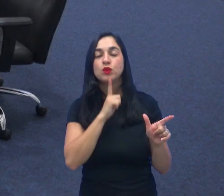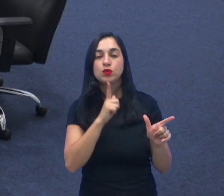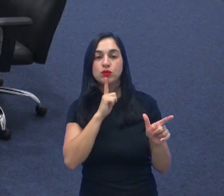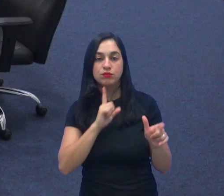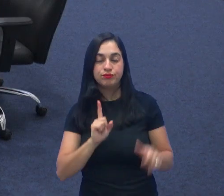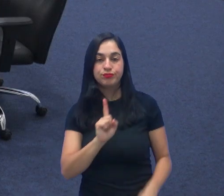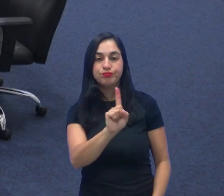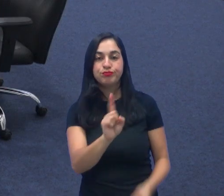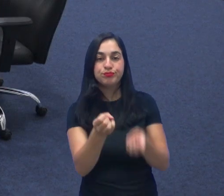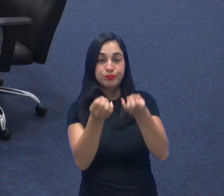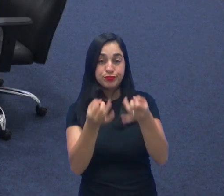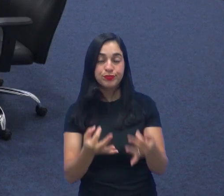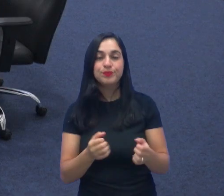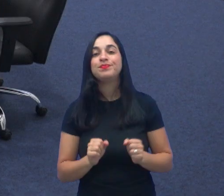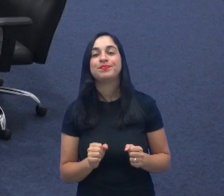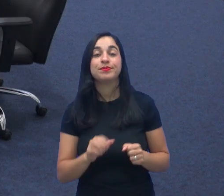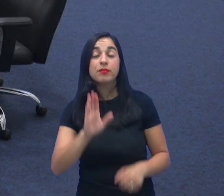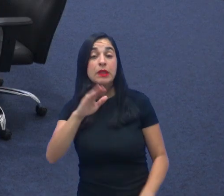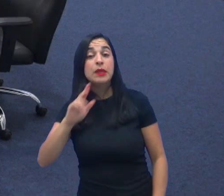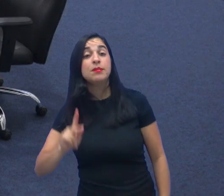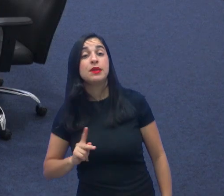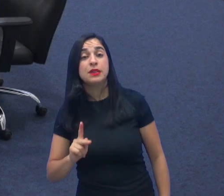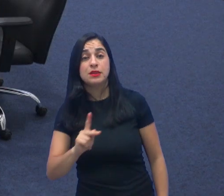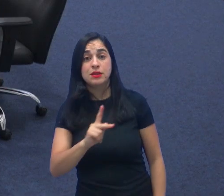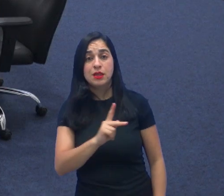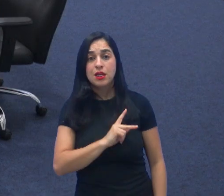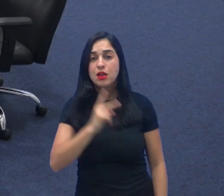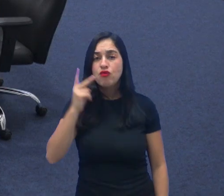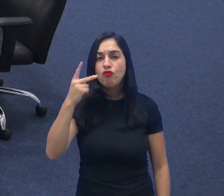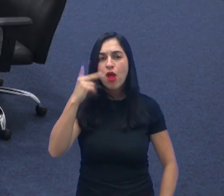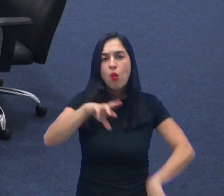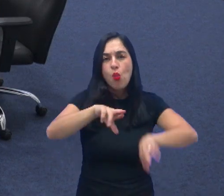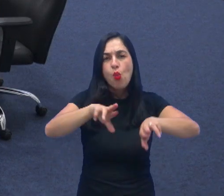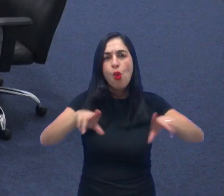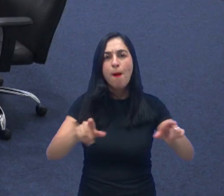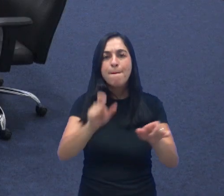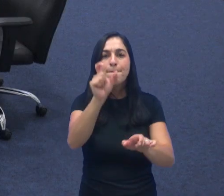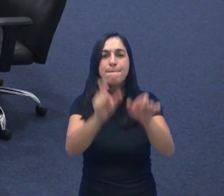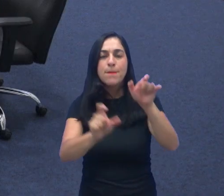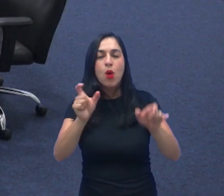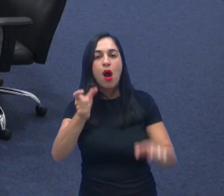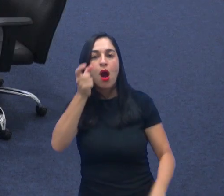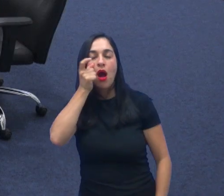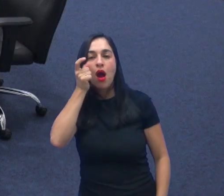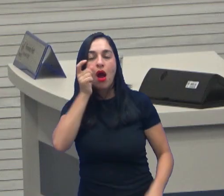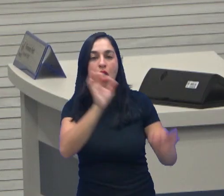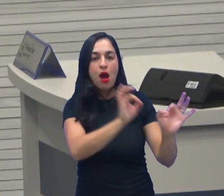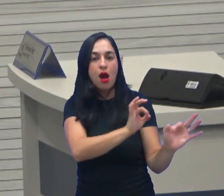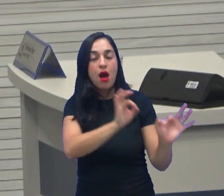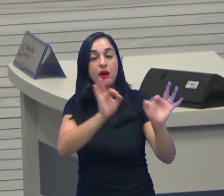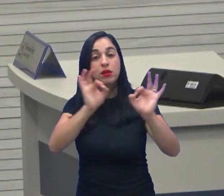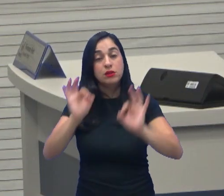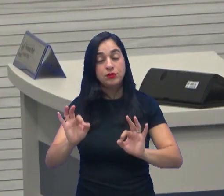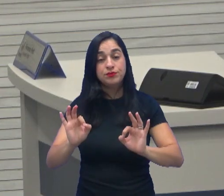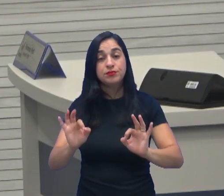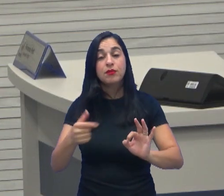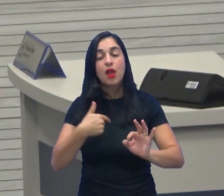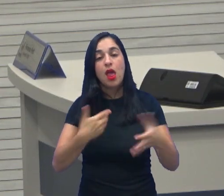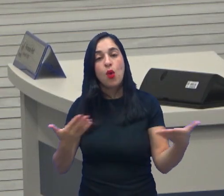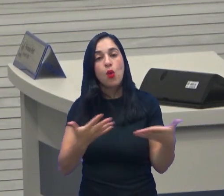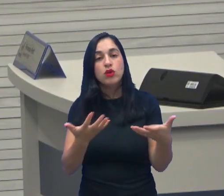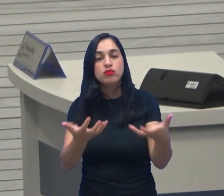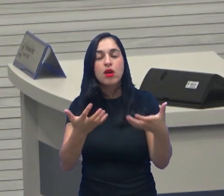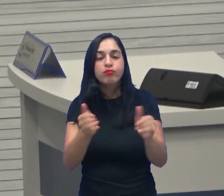senhores vereadores, público que nos acompanha através das redes sociais e também da TV Câmara, eu gostaria de hoje relembrar aqui um momento